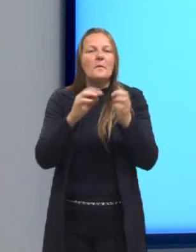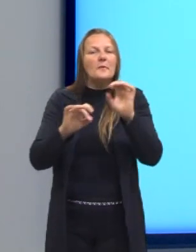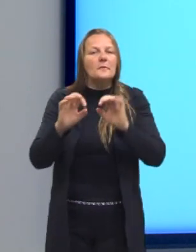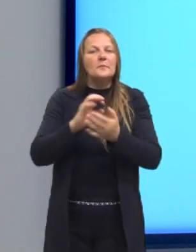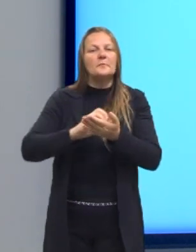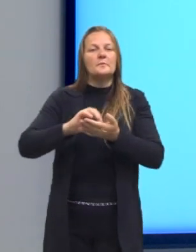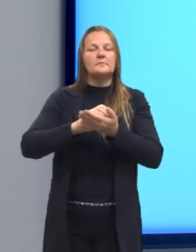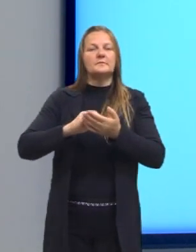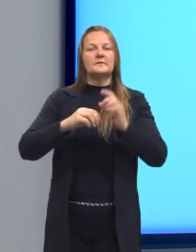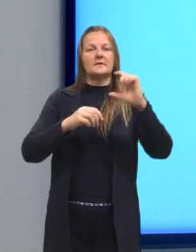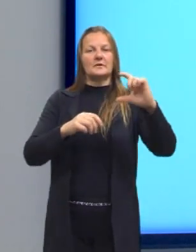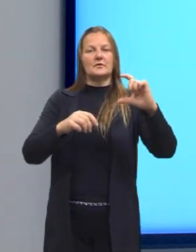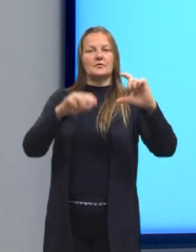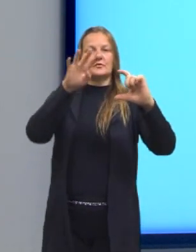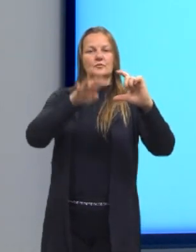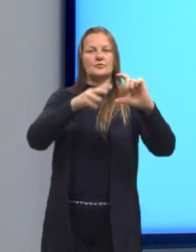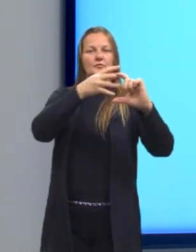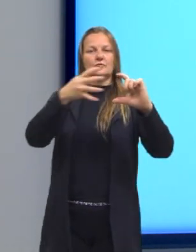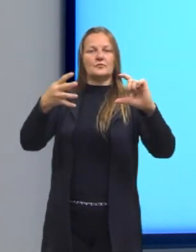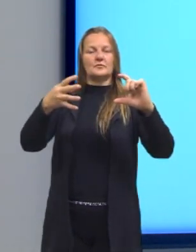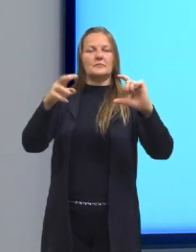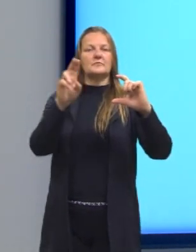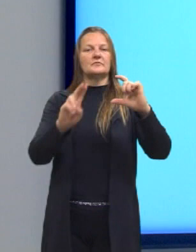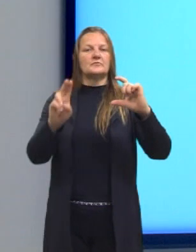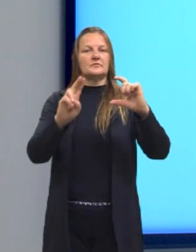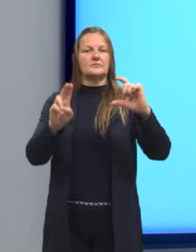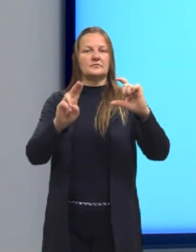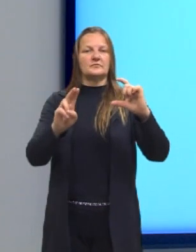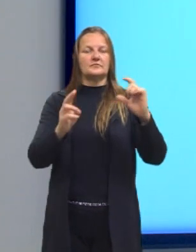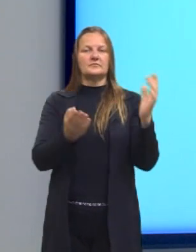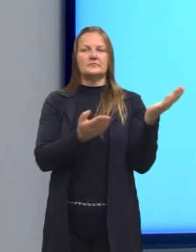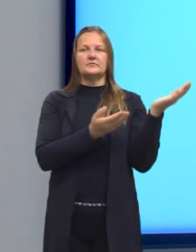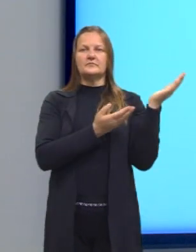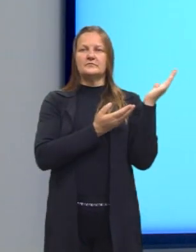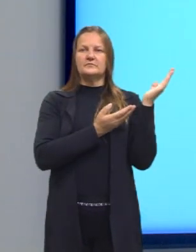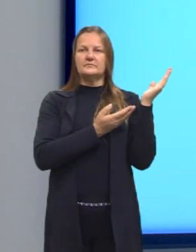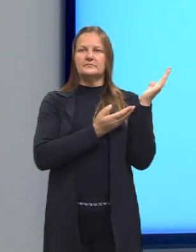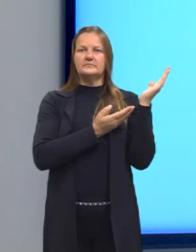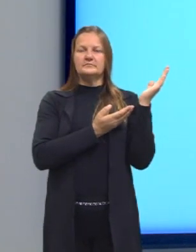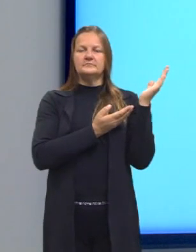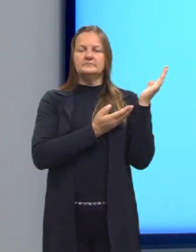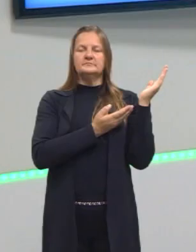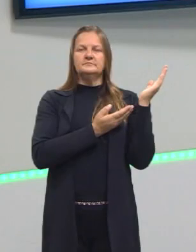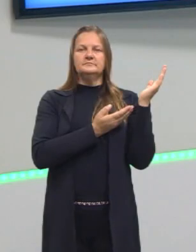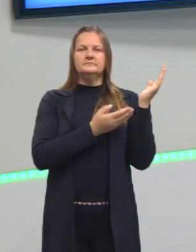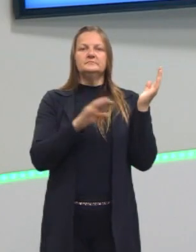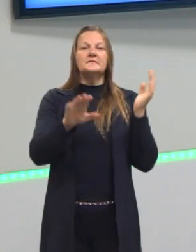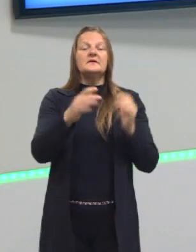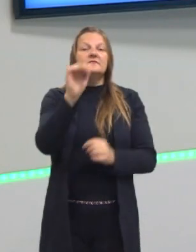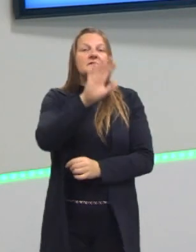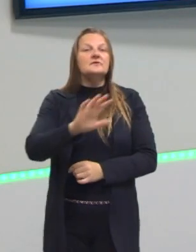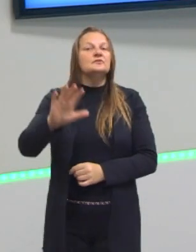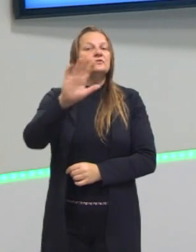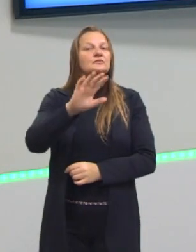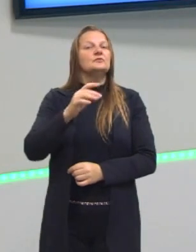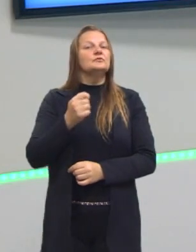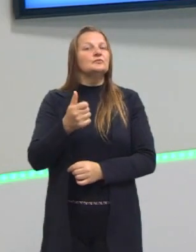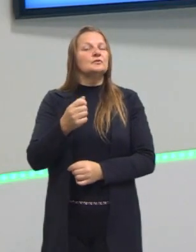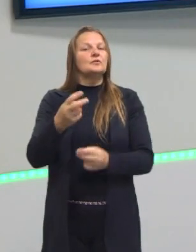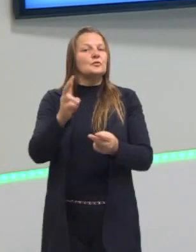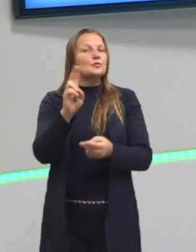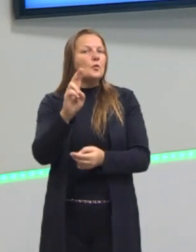com matrizes que nós precisamos utilizar a matriz identidade geralmente ela recebe uma